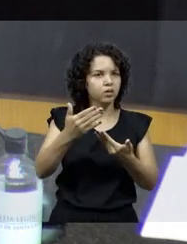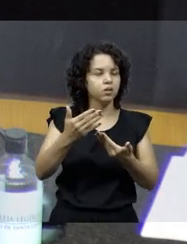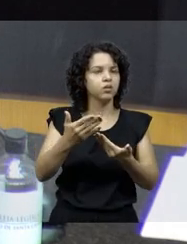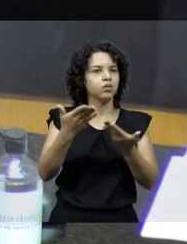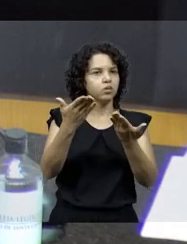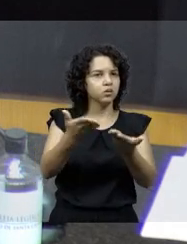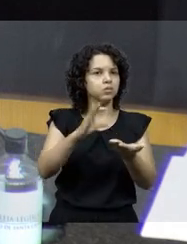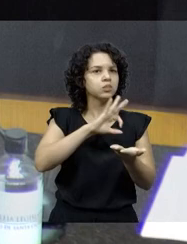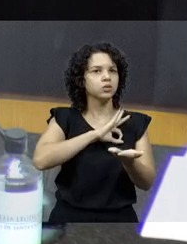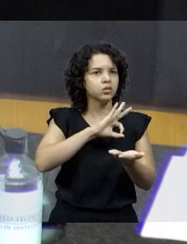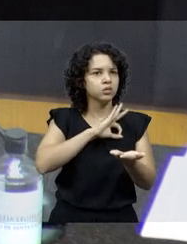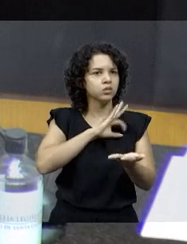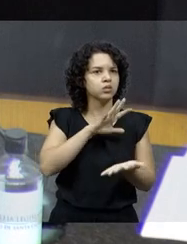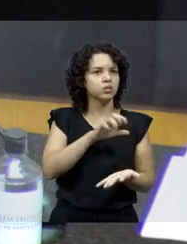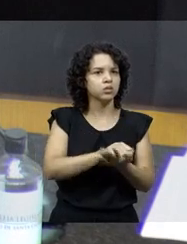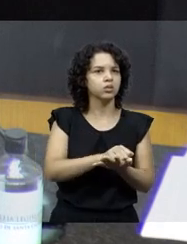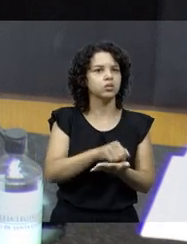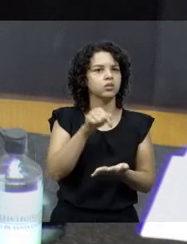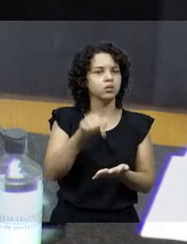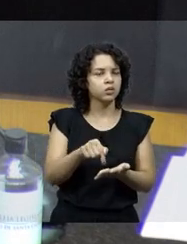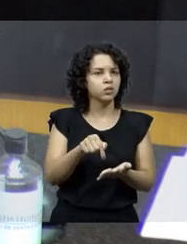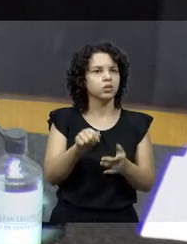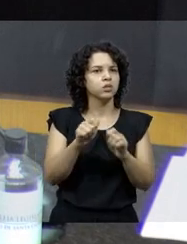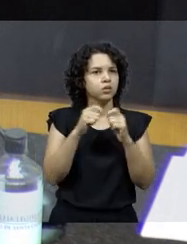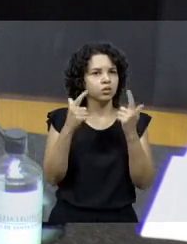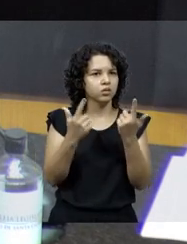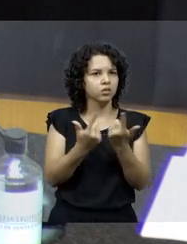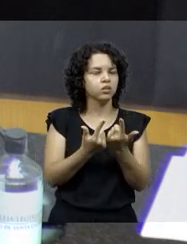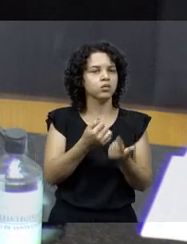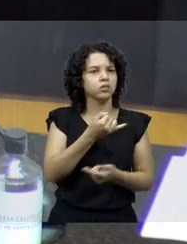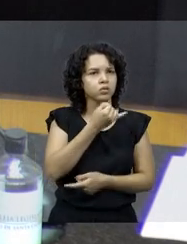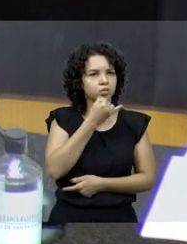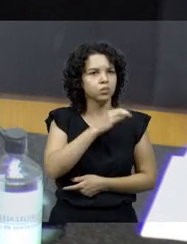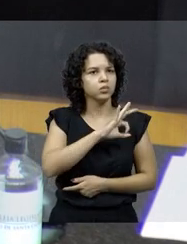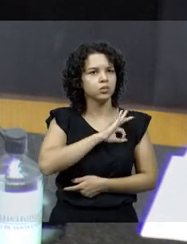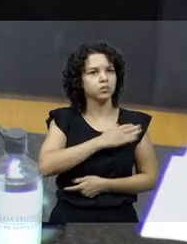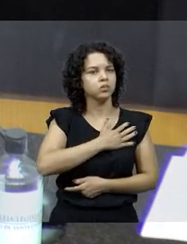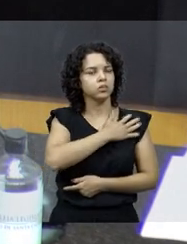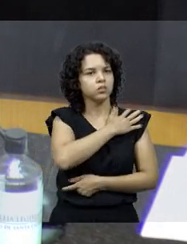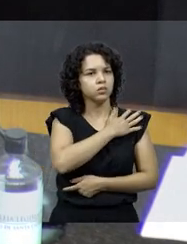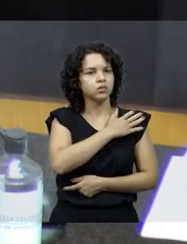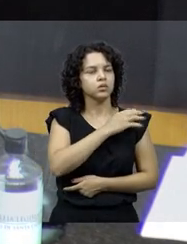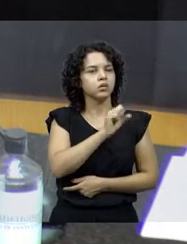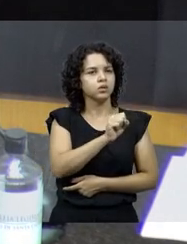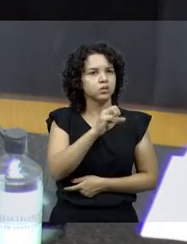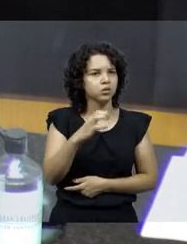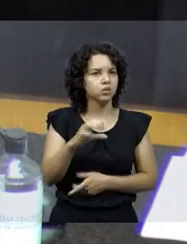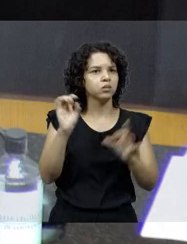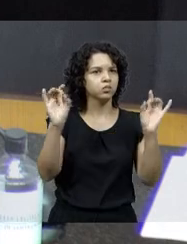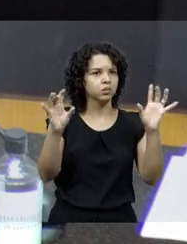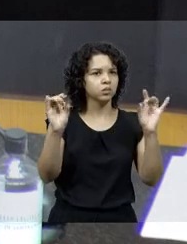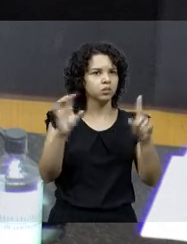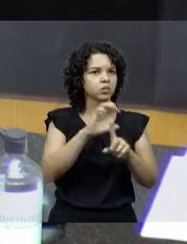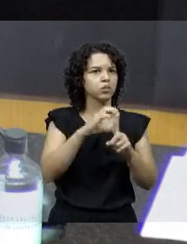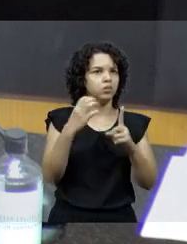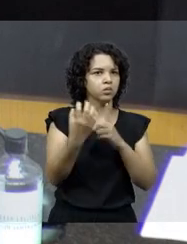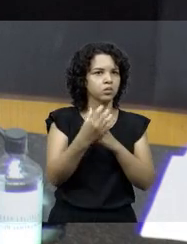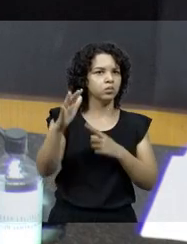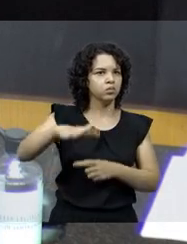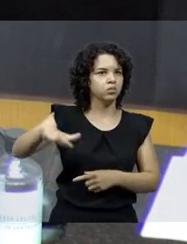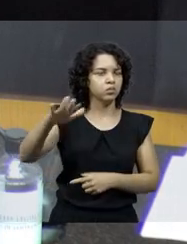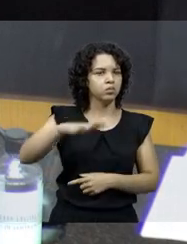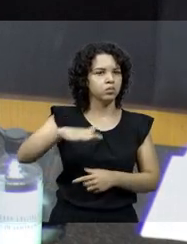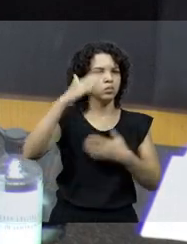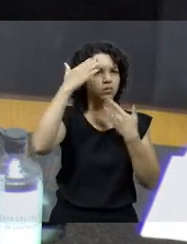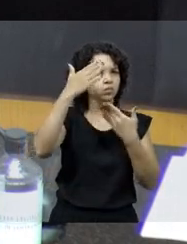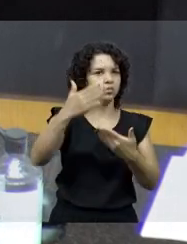policial, o seu registro aqui na casa dessa perda para a Polícia Militar, para Santa Catarina, mas em especial para a comunidade da Ponta das Canas.